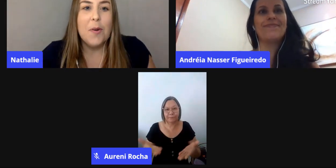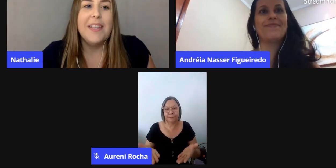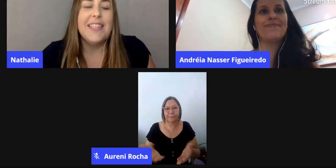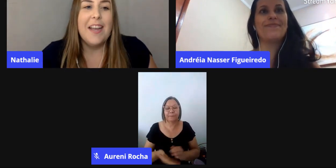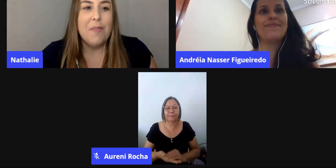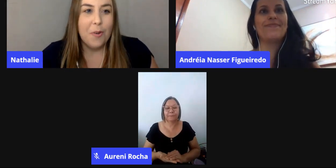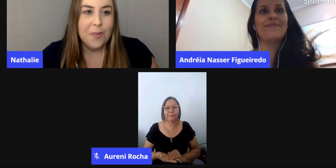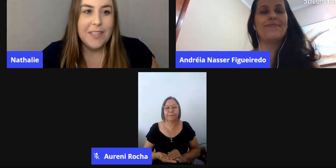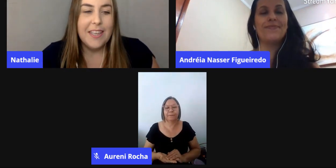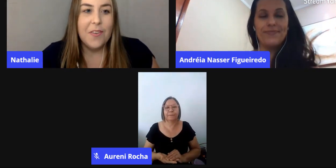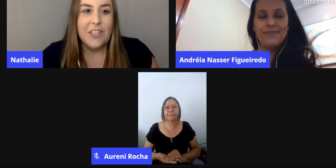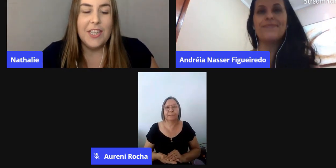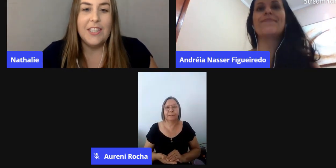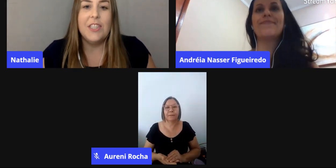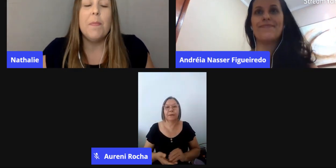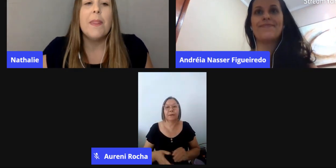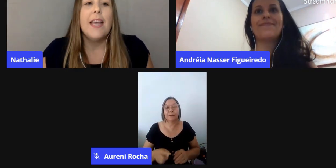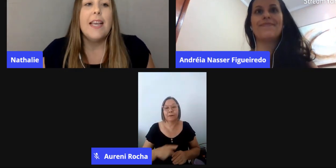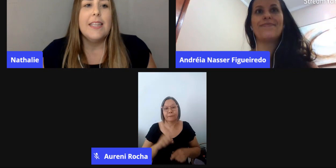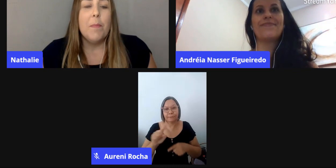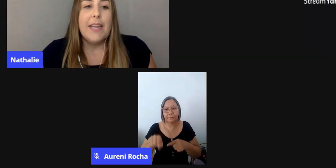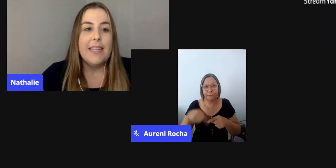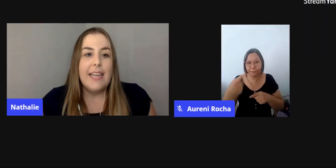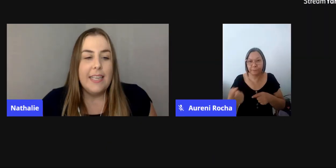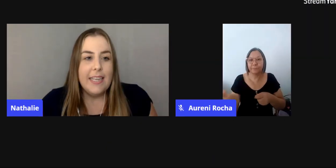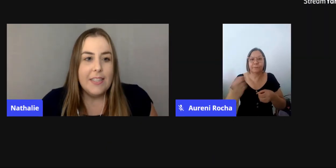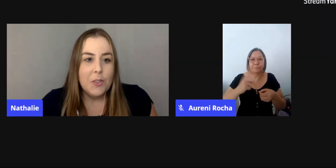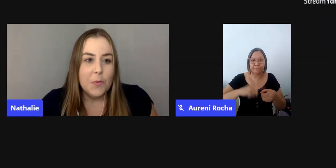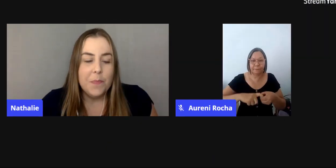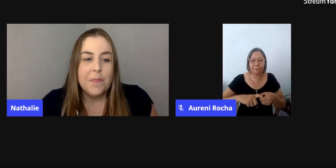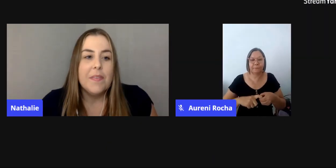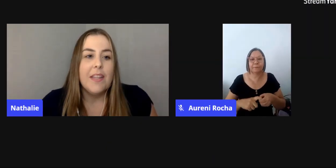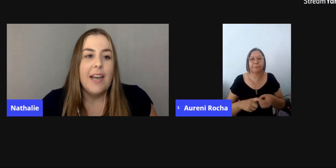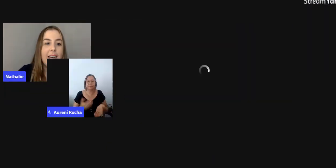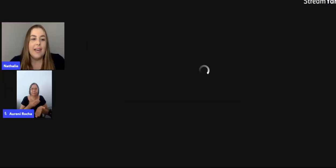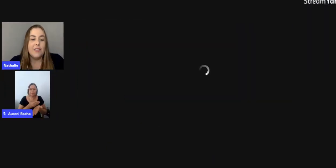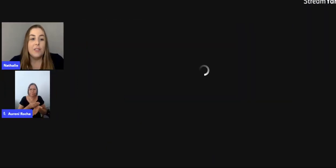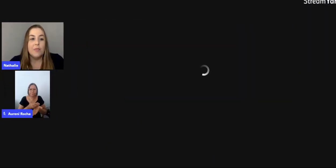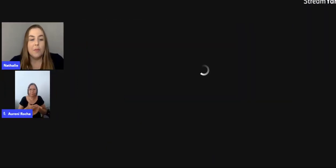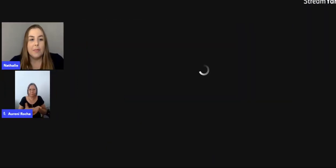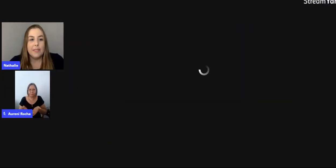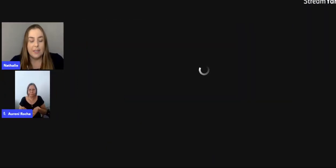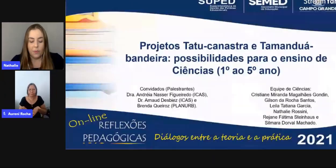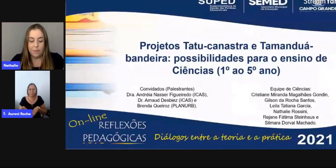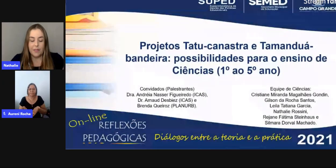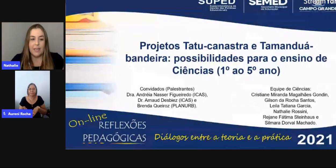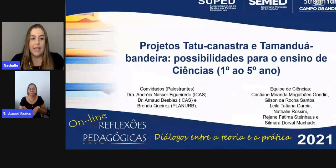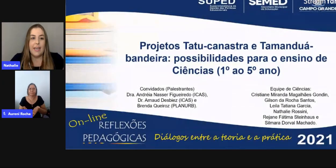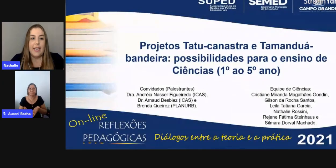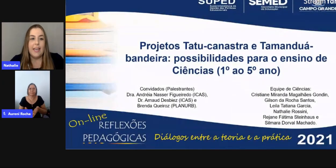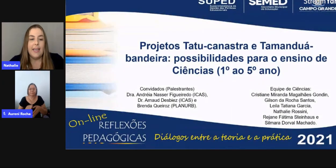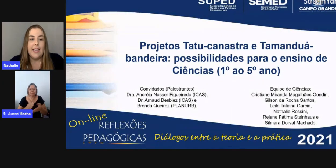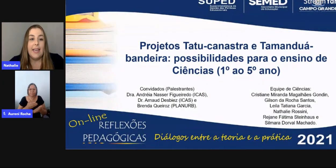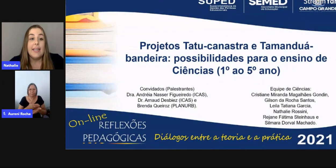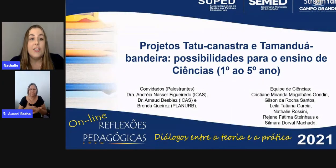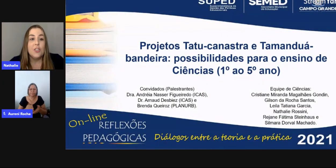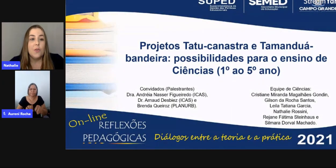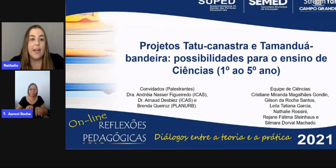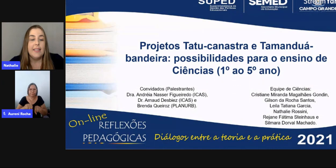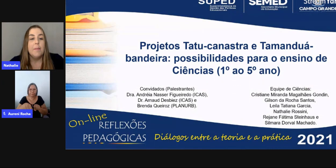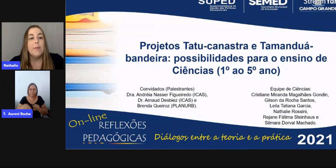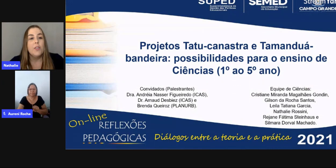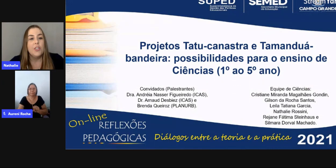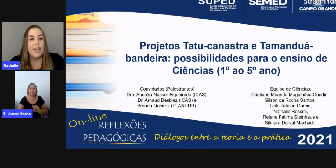Então, daqui a pouco a Andrea volta aqui com a gente. Então, para dar início à nossa formação, ela